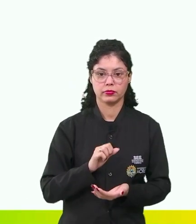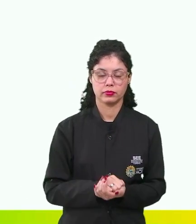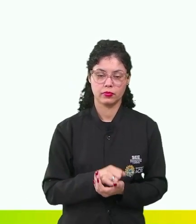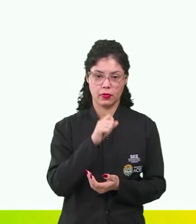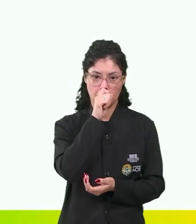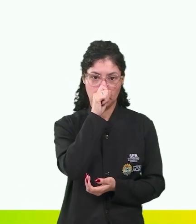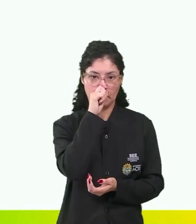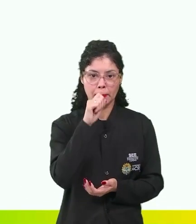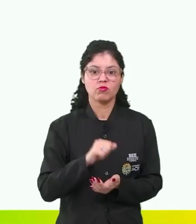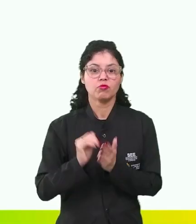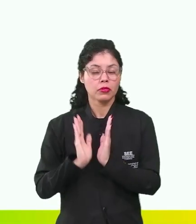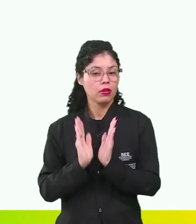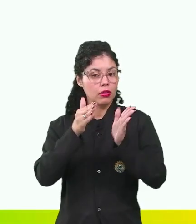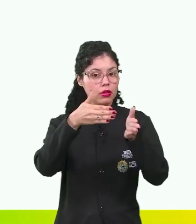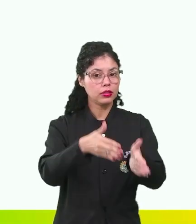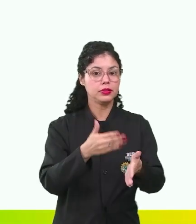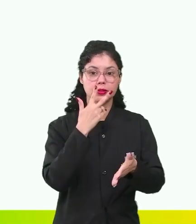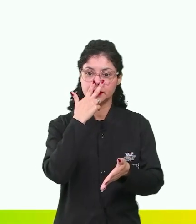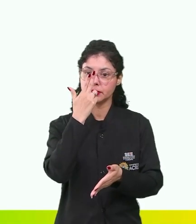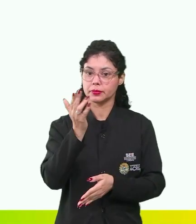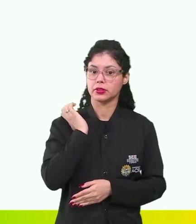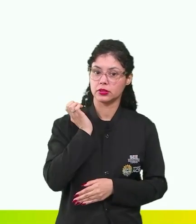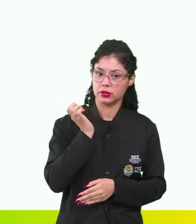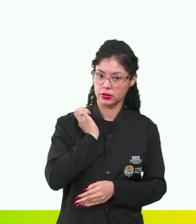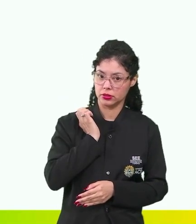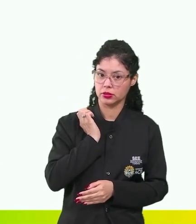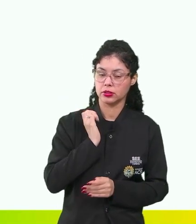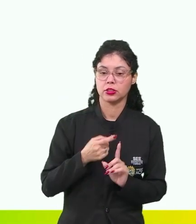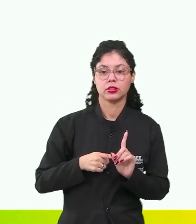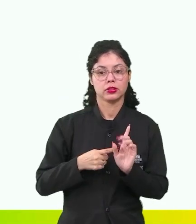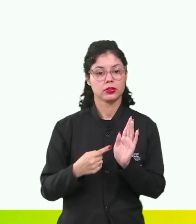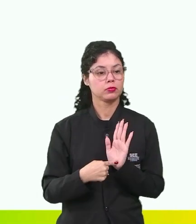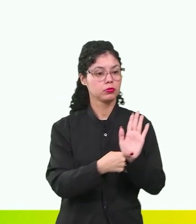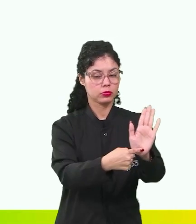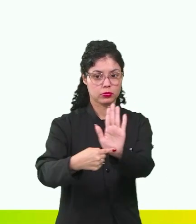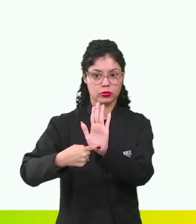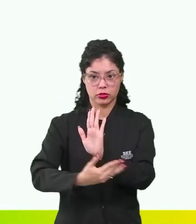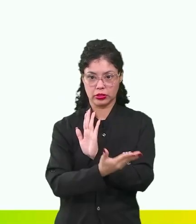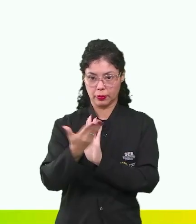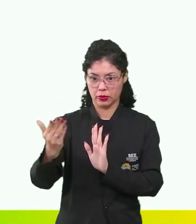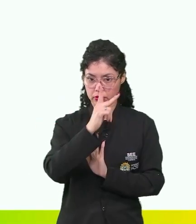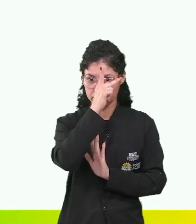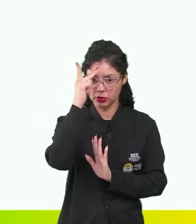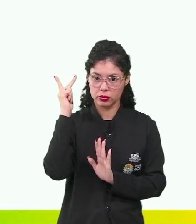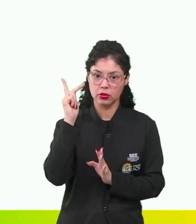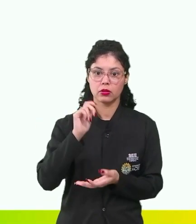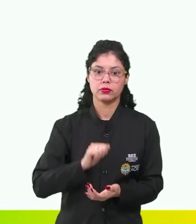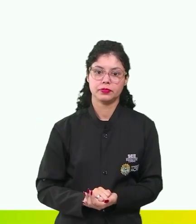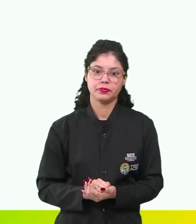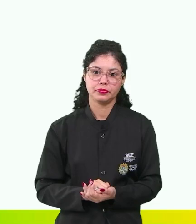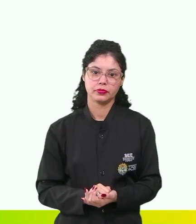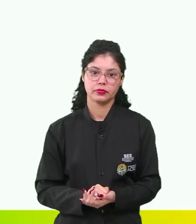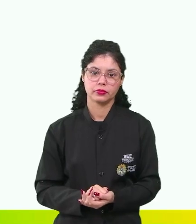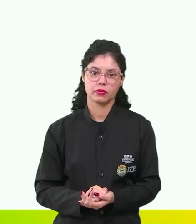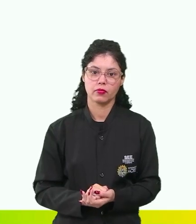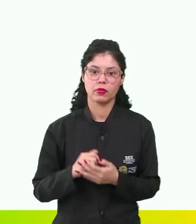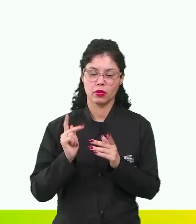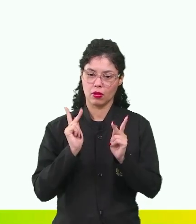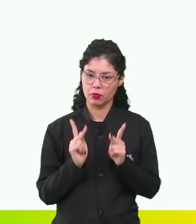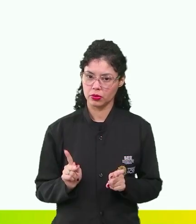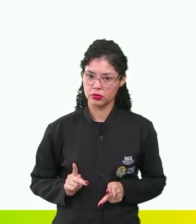financeira real, com o objetivo de aparentar riqueza e impressionar os outros,